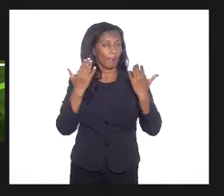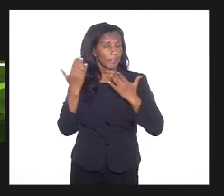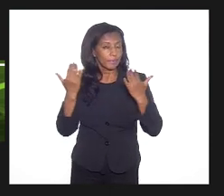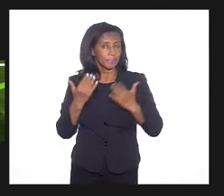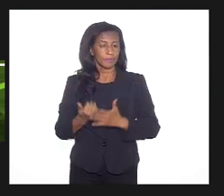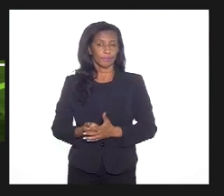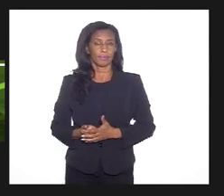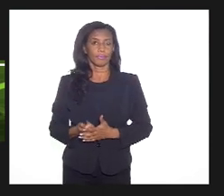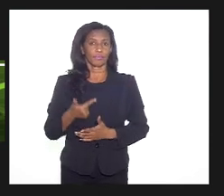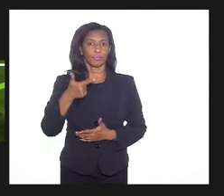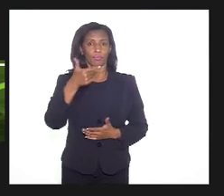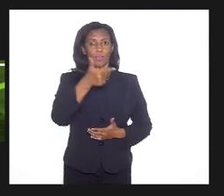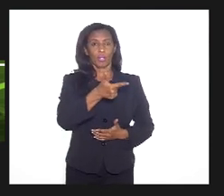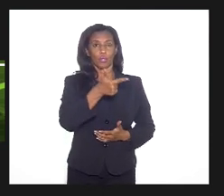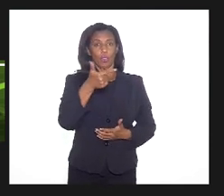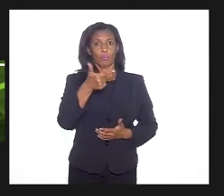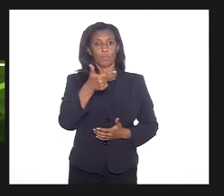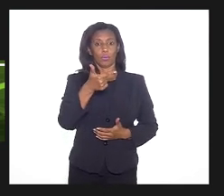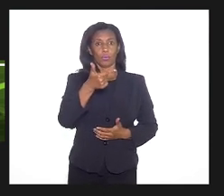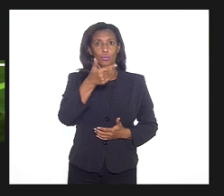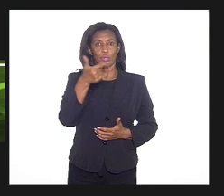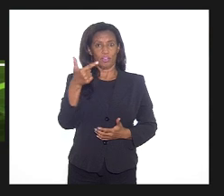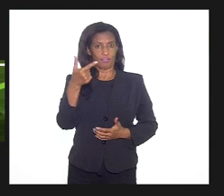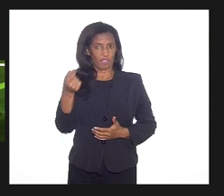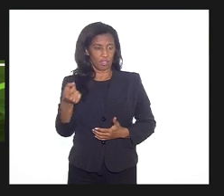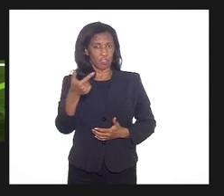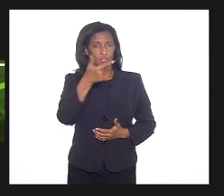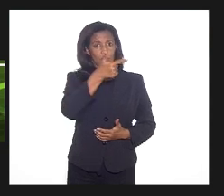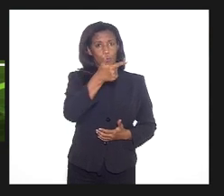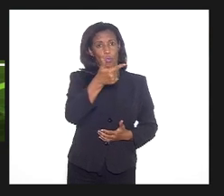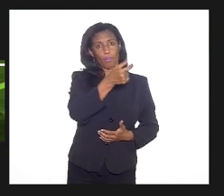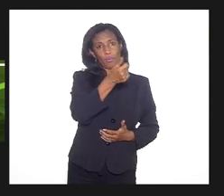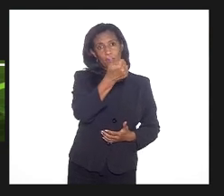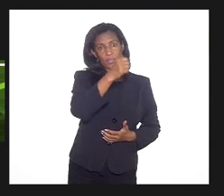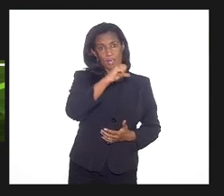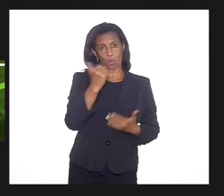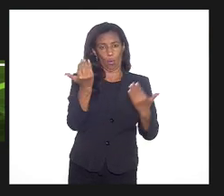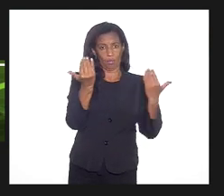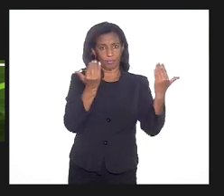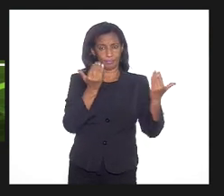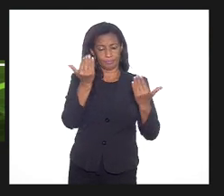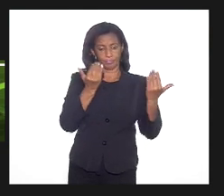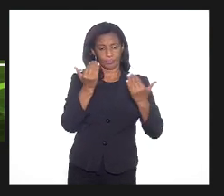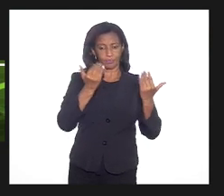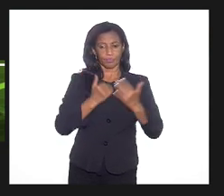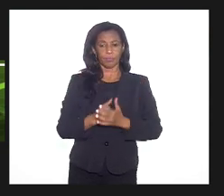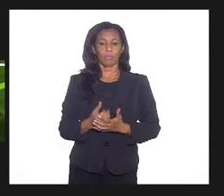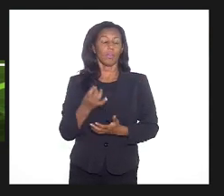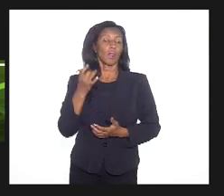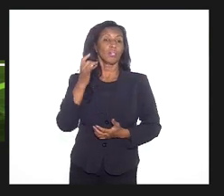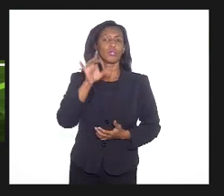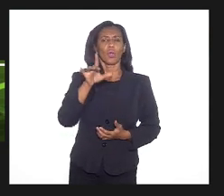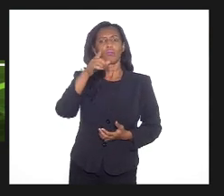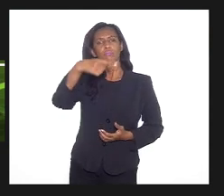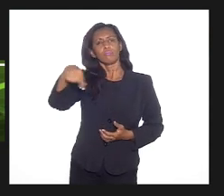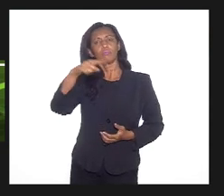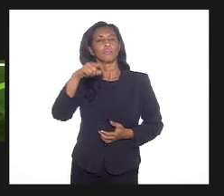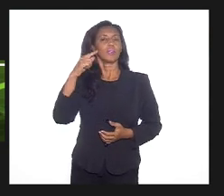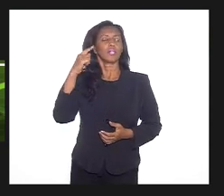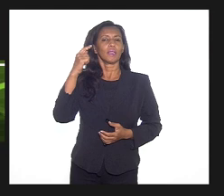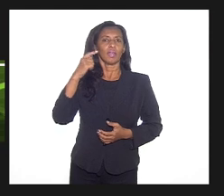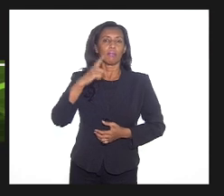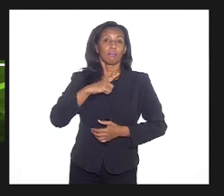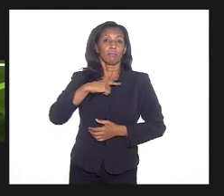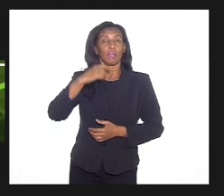a 2020 e 2019, né? Que não é fruto dessa apresentação, mas é para que a gente tenha uma ideia